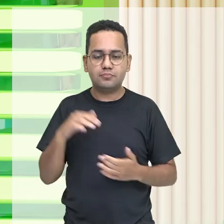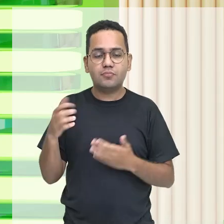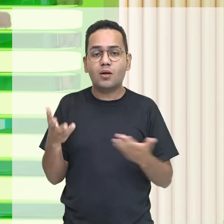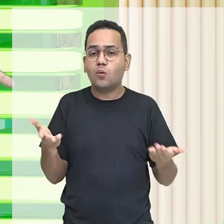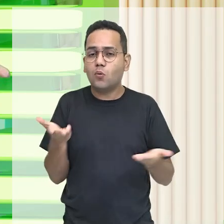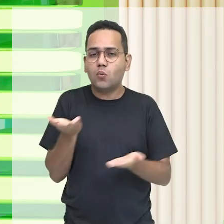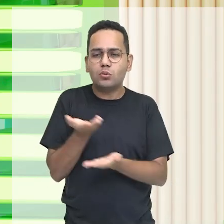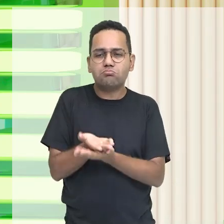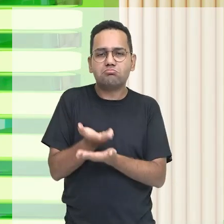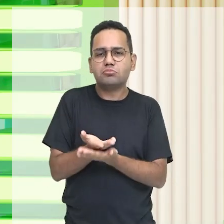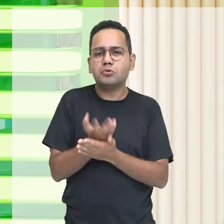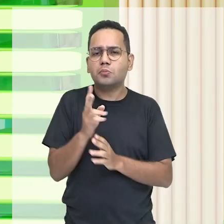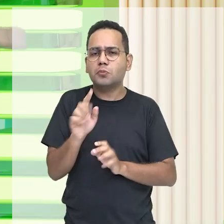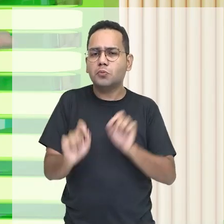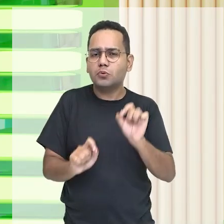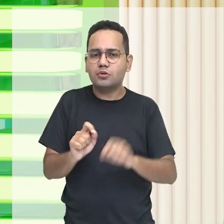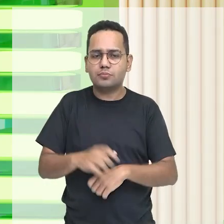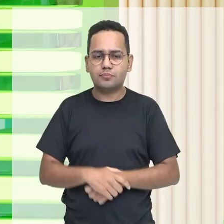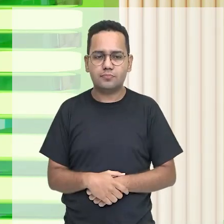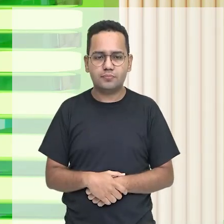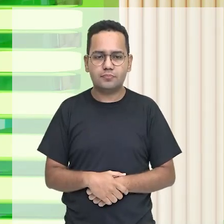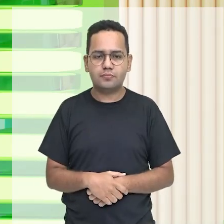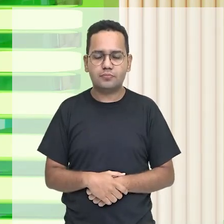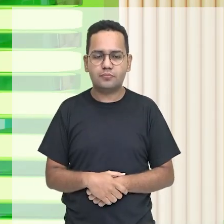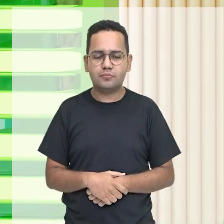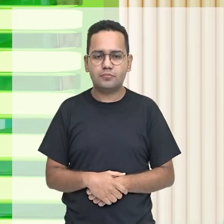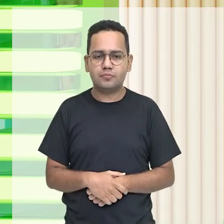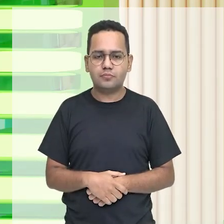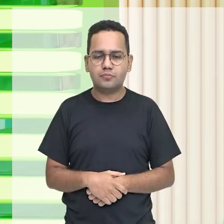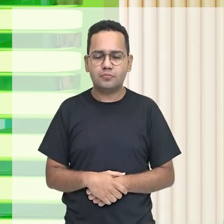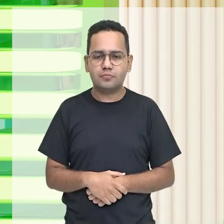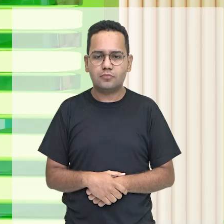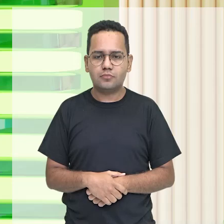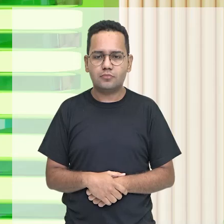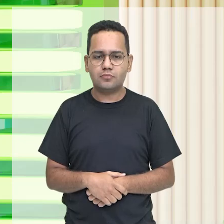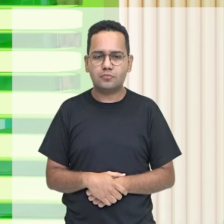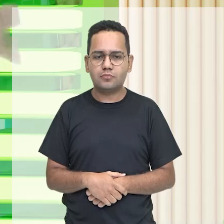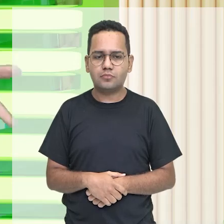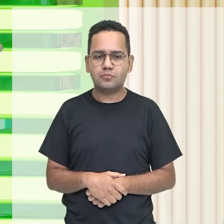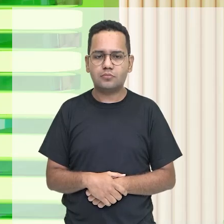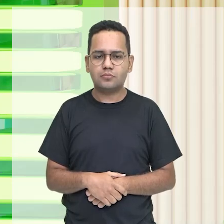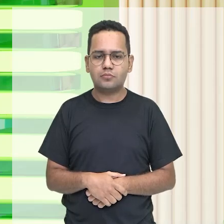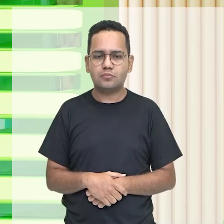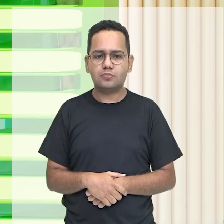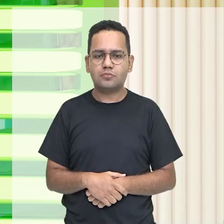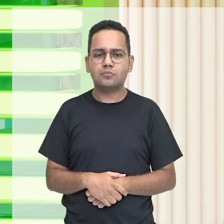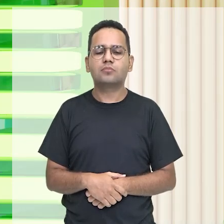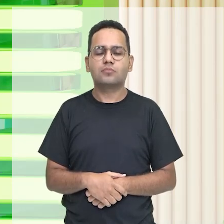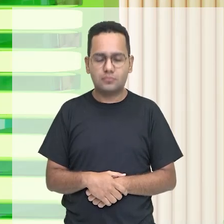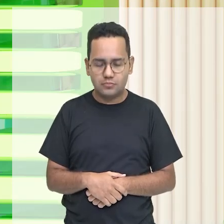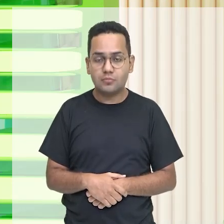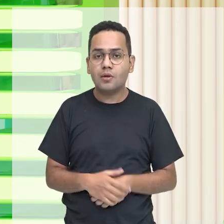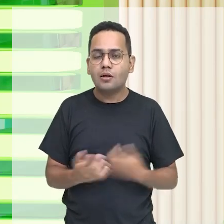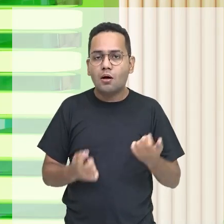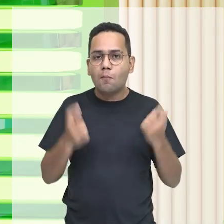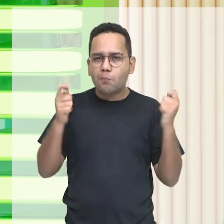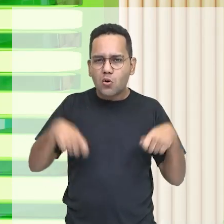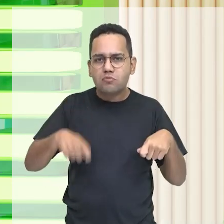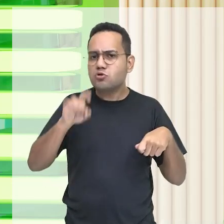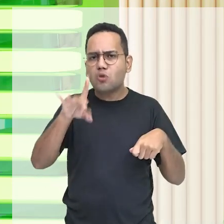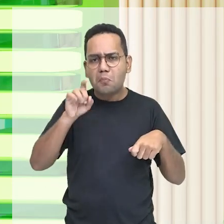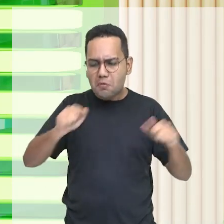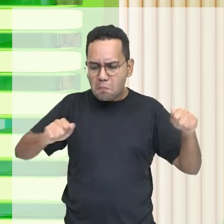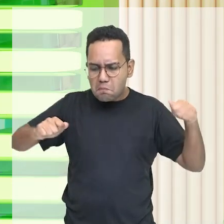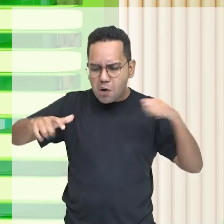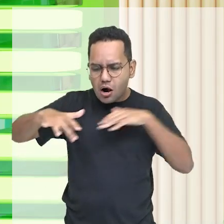hoje falamos o quê? Que a energia térmica em trânsito que ocorre devido à